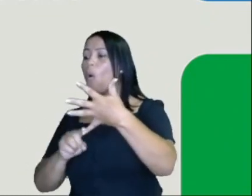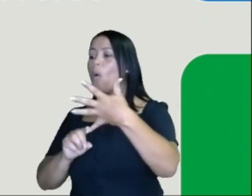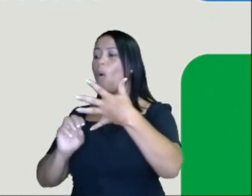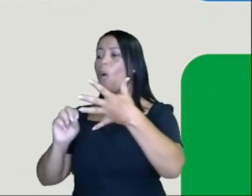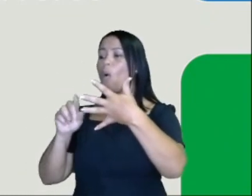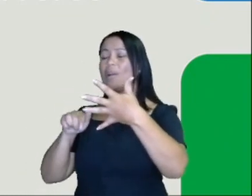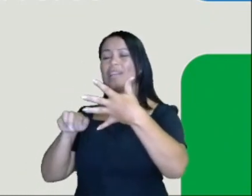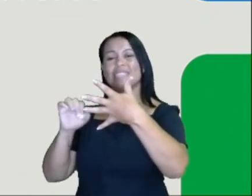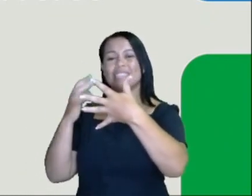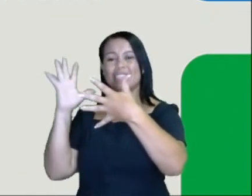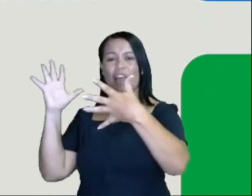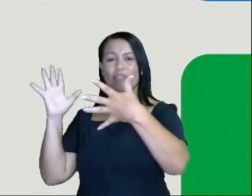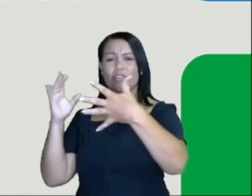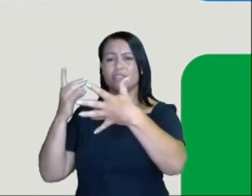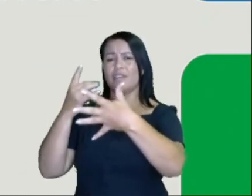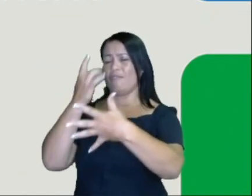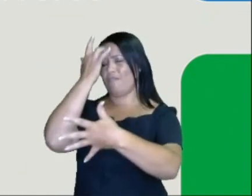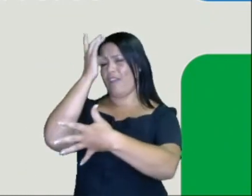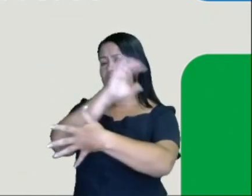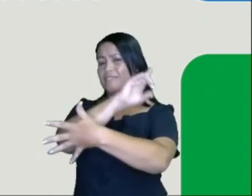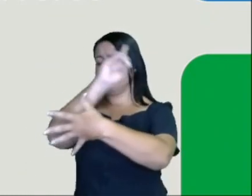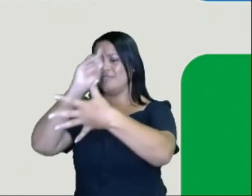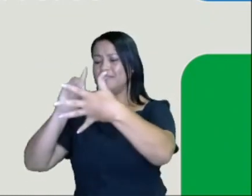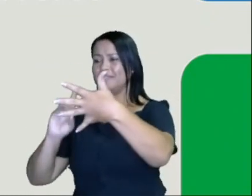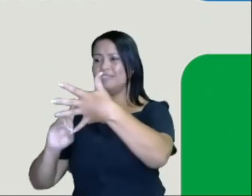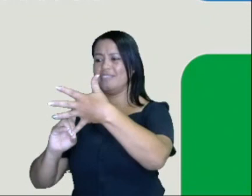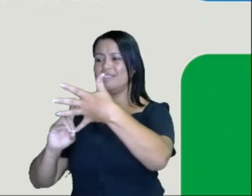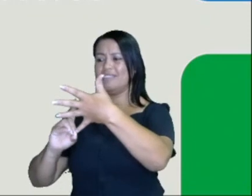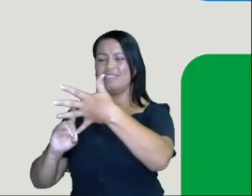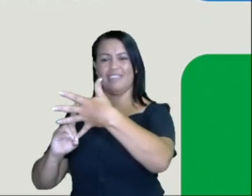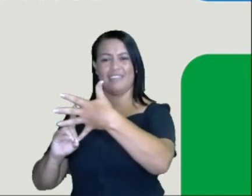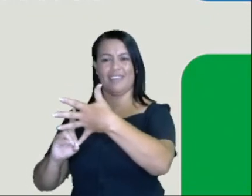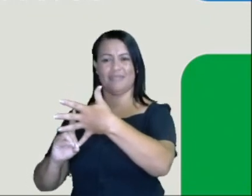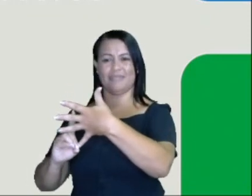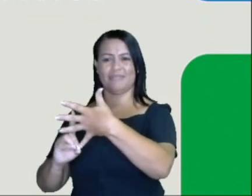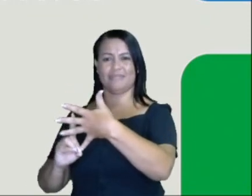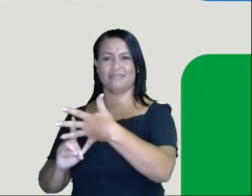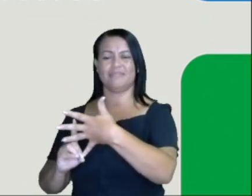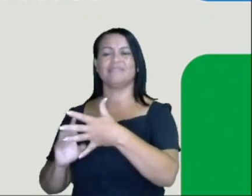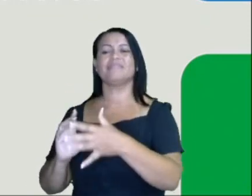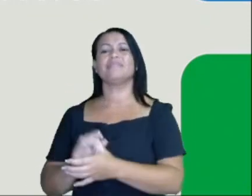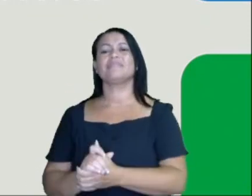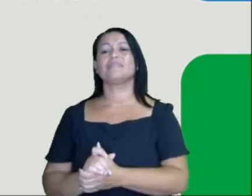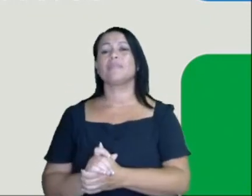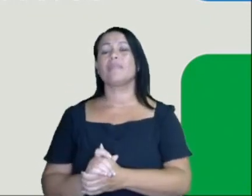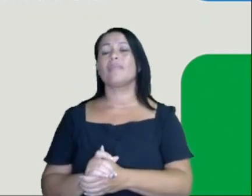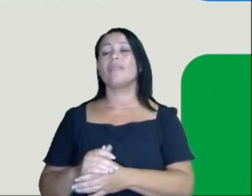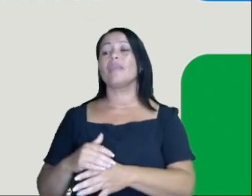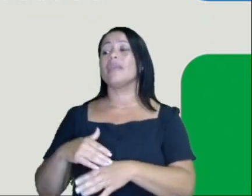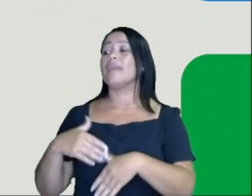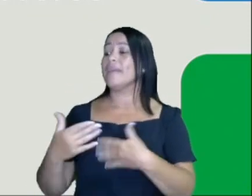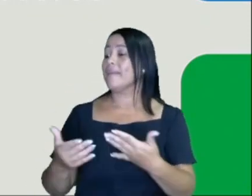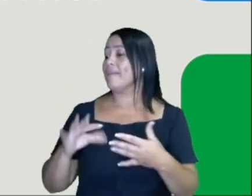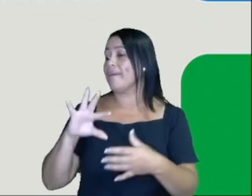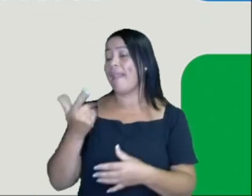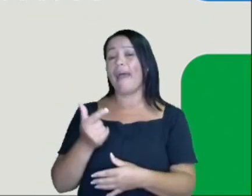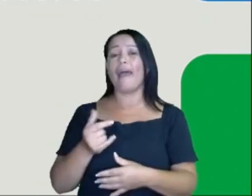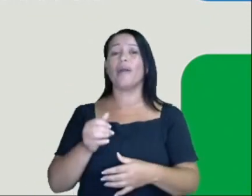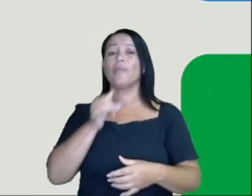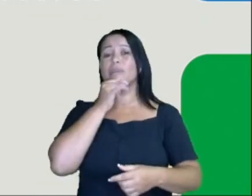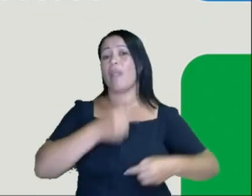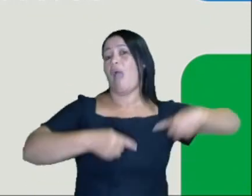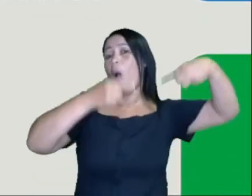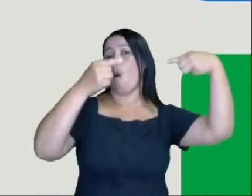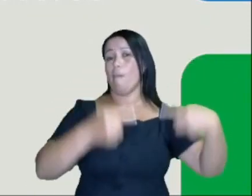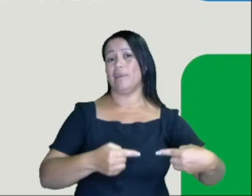a letra D embaixo no final, orquídeas e árvores. E, consequentemente, a